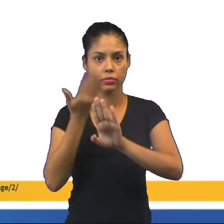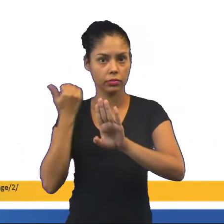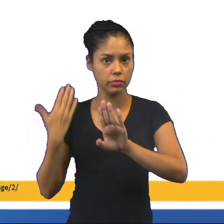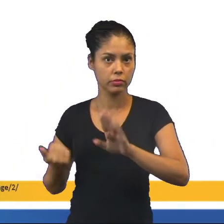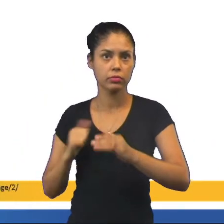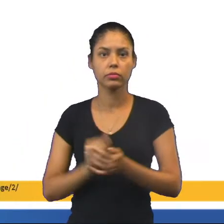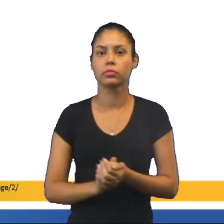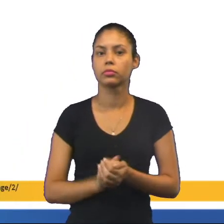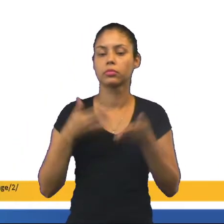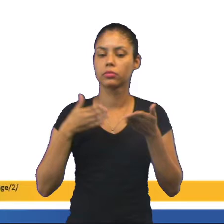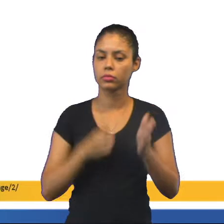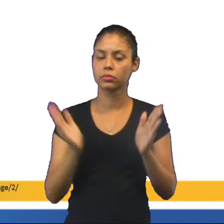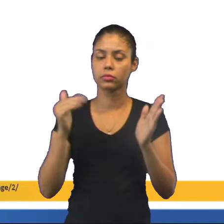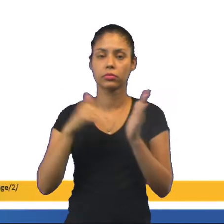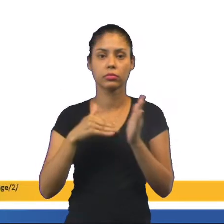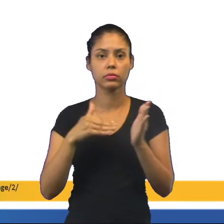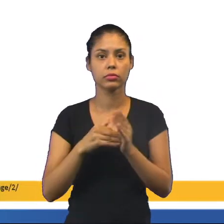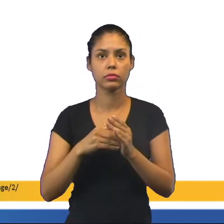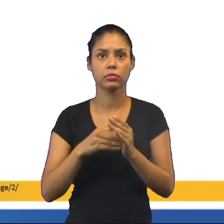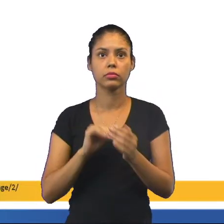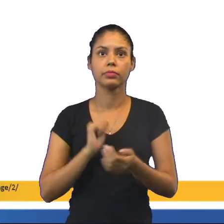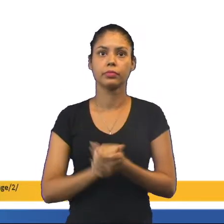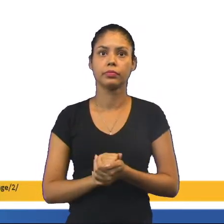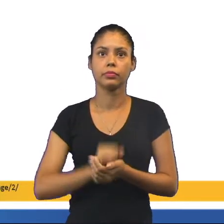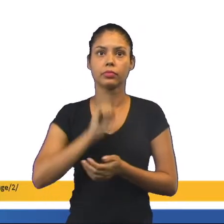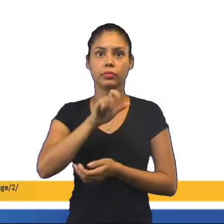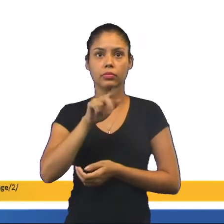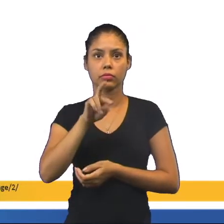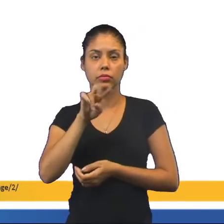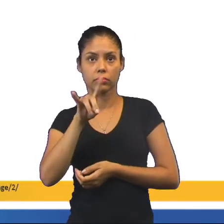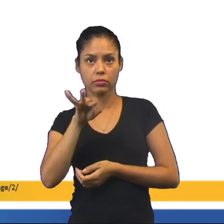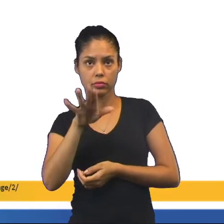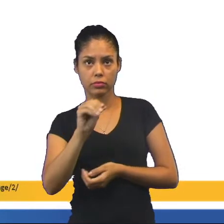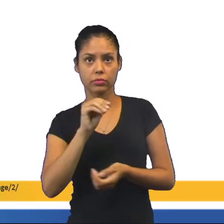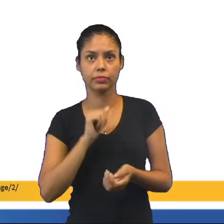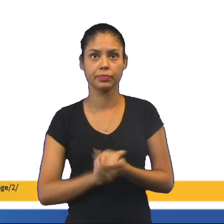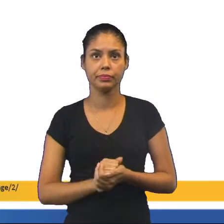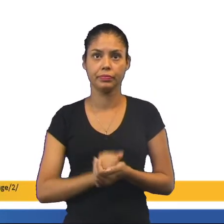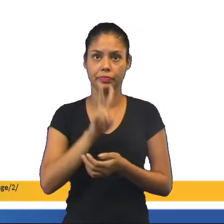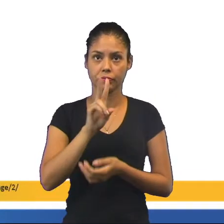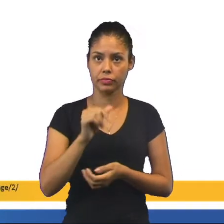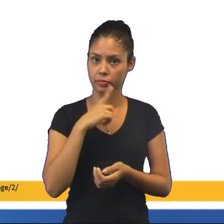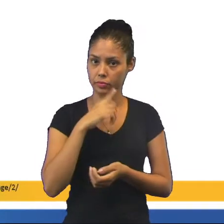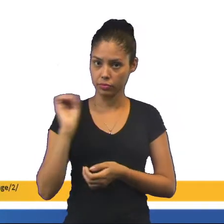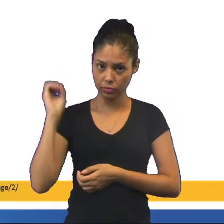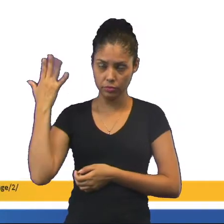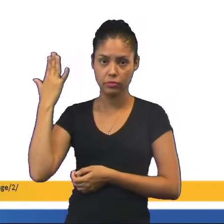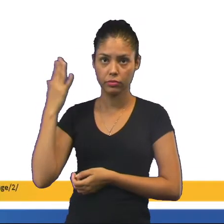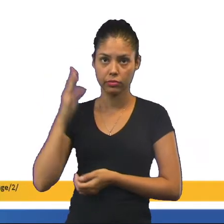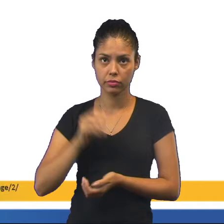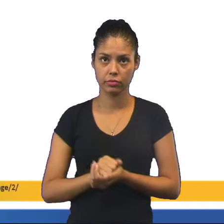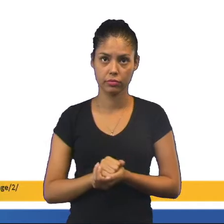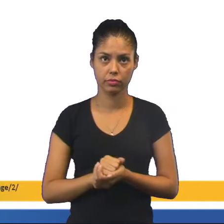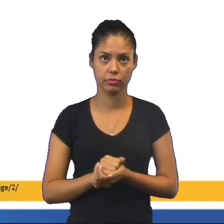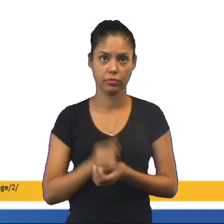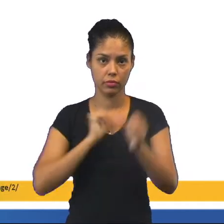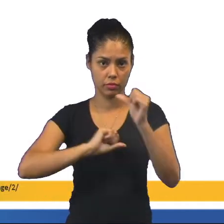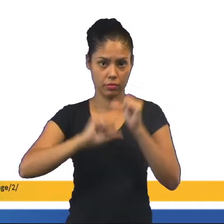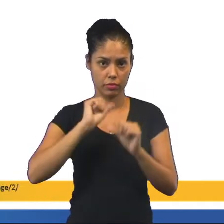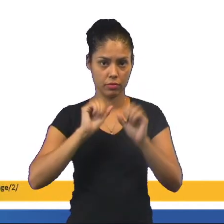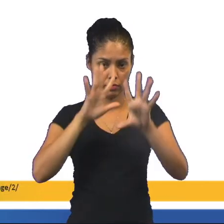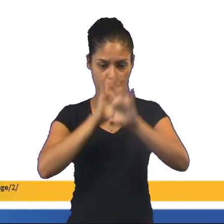anteriores, para que chegue até os alvéolos, porque são nos alvéolos que vão ocorrer aí as